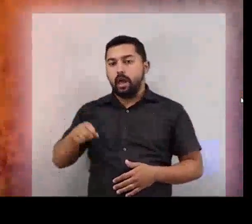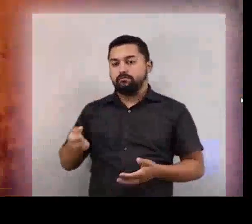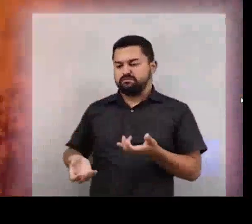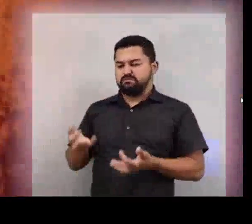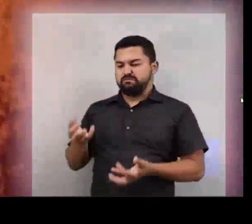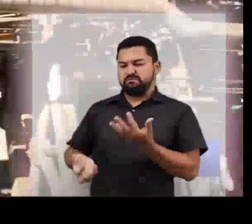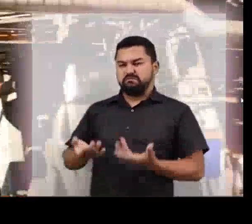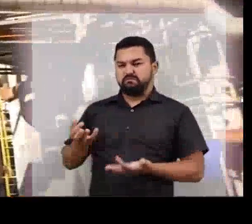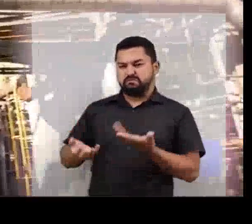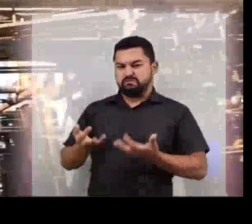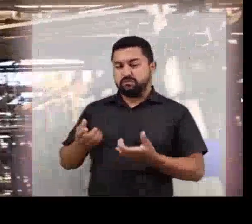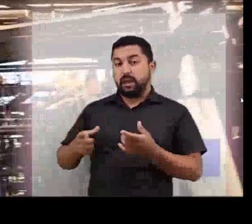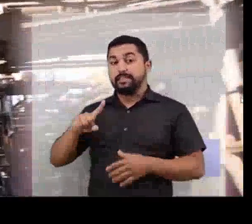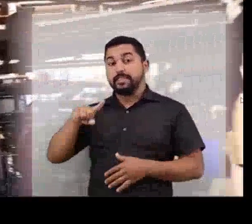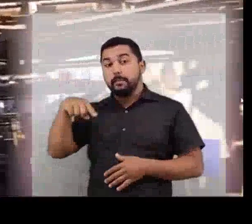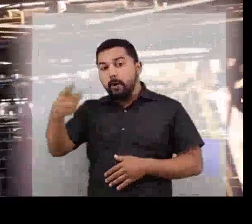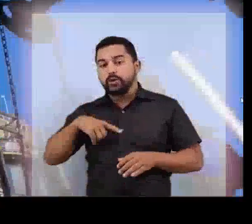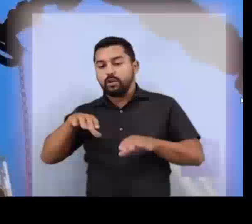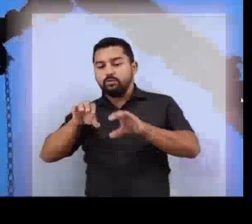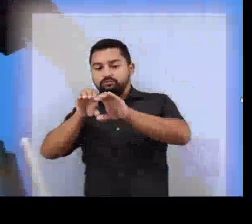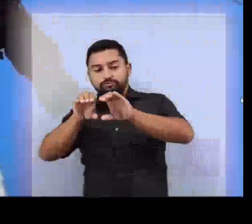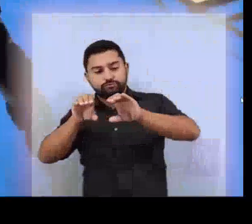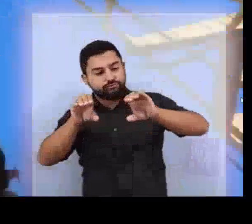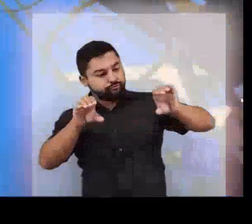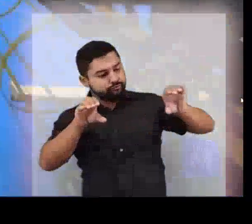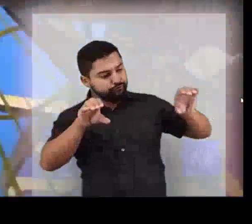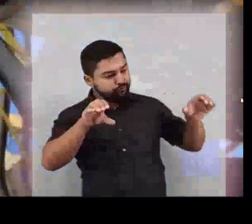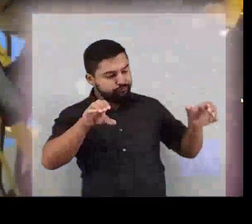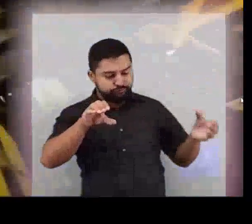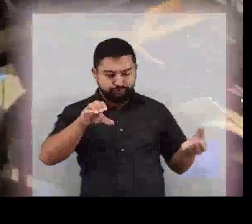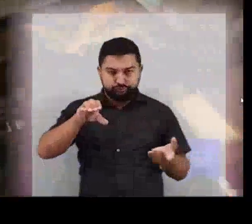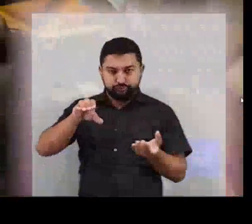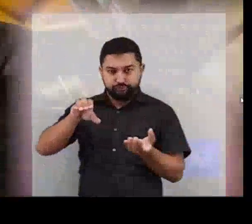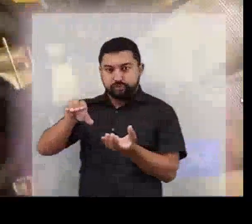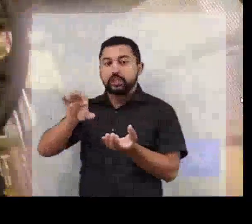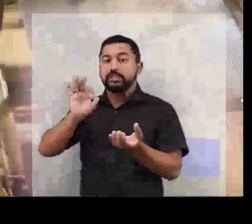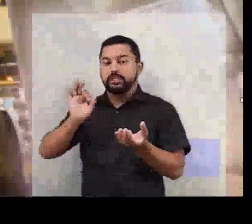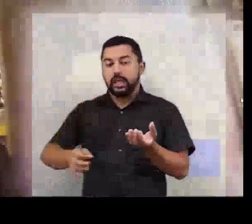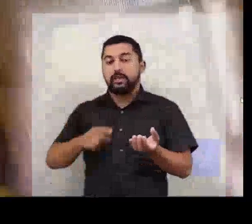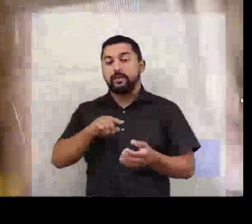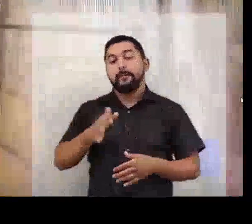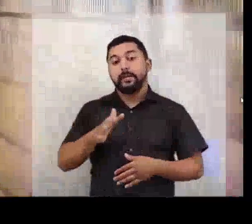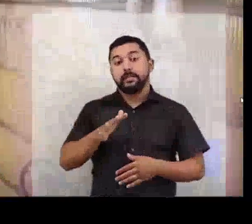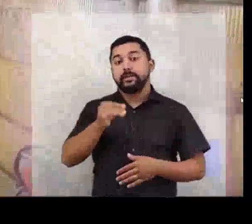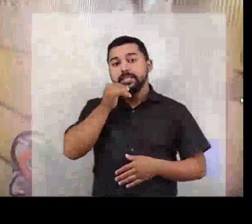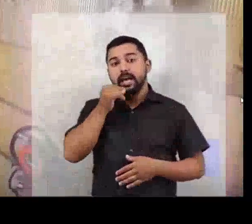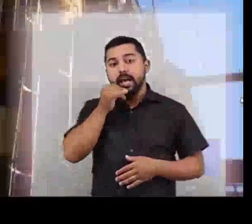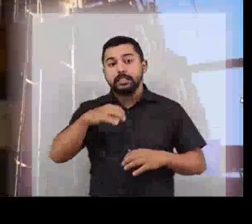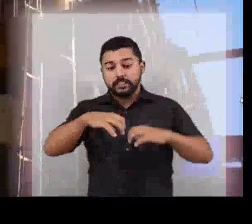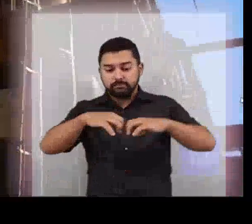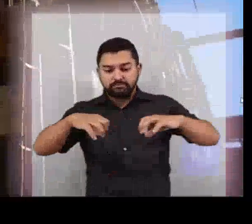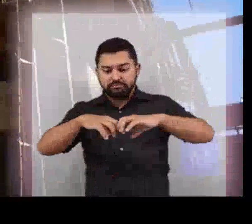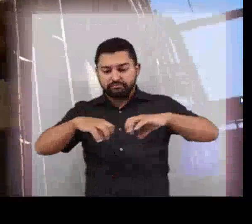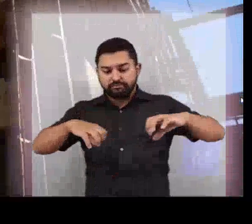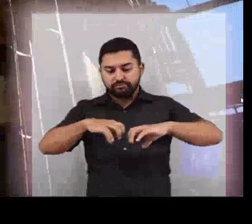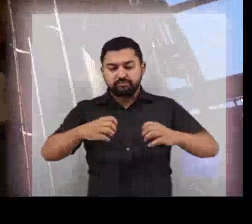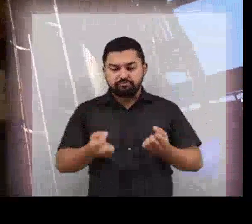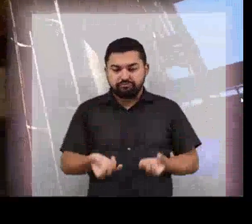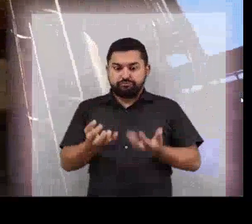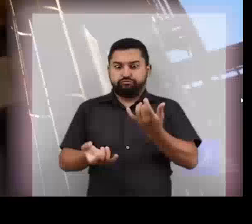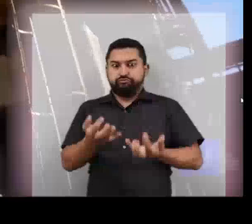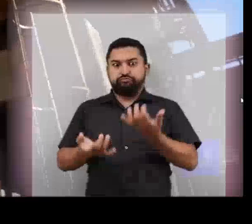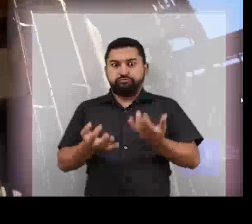fornos gigantes, depois injetado na coluna de destilação pela parte de baixo, no andar térreo. A essa temperatura, a maior parte dos componentes do petróleo já